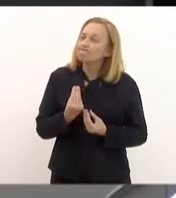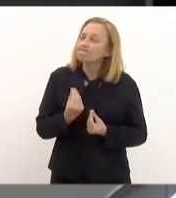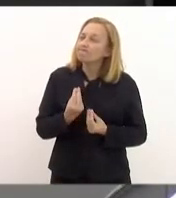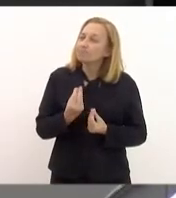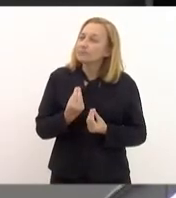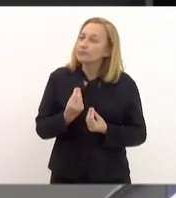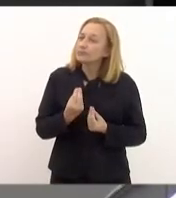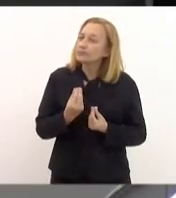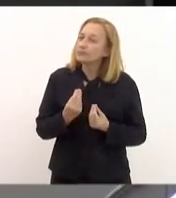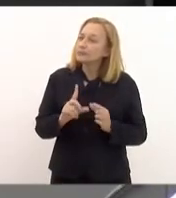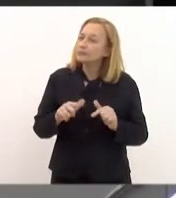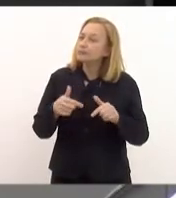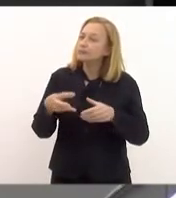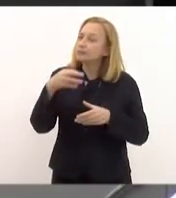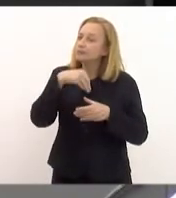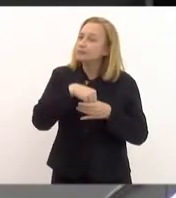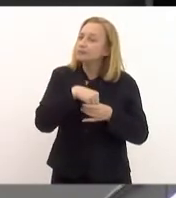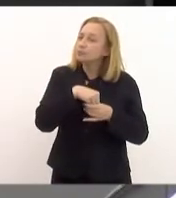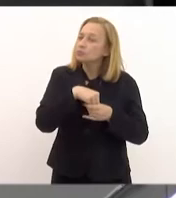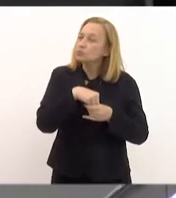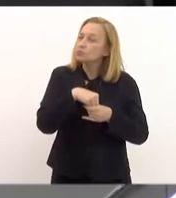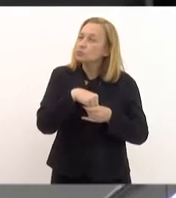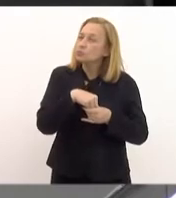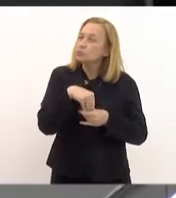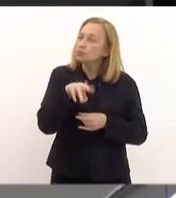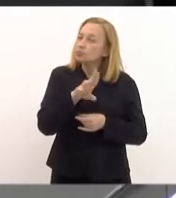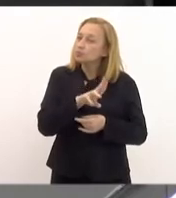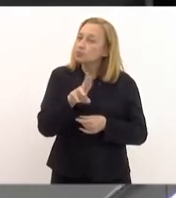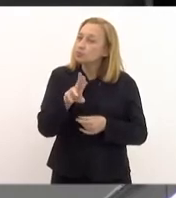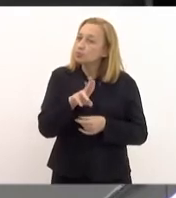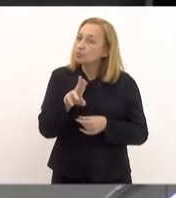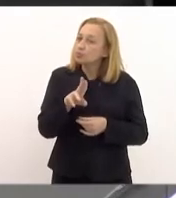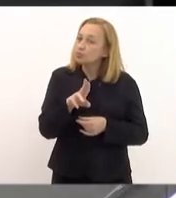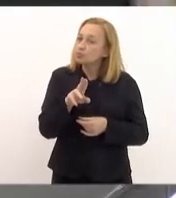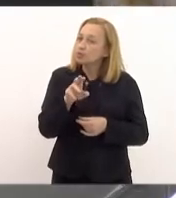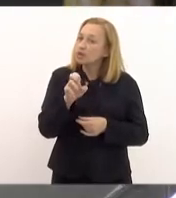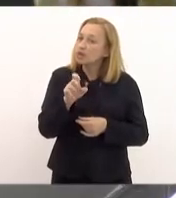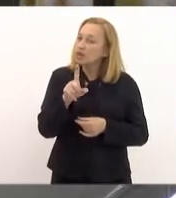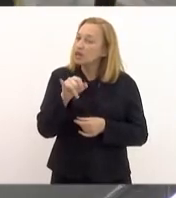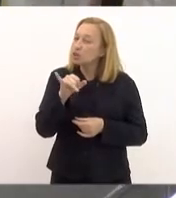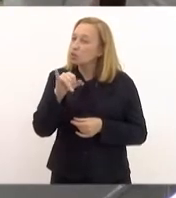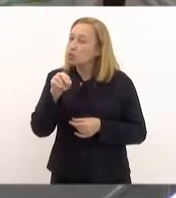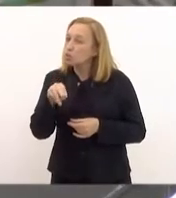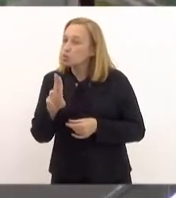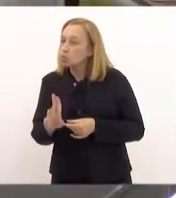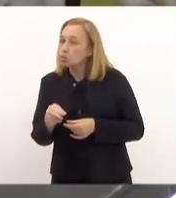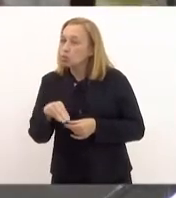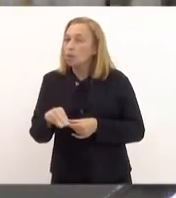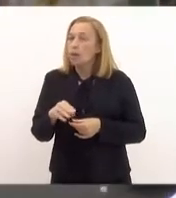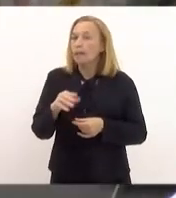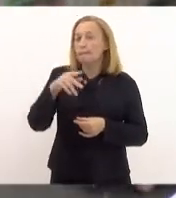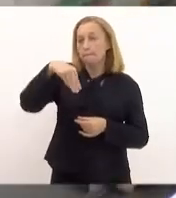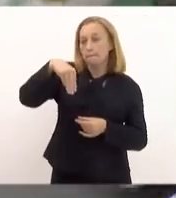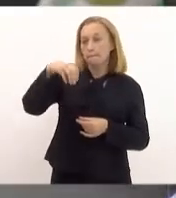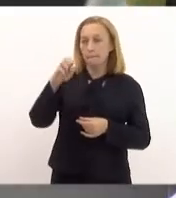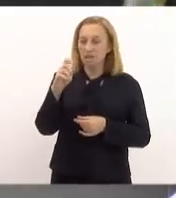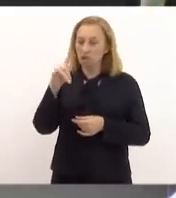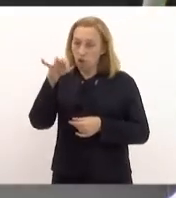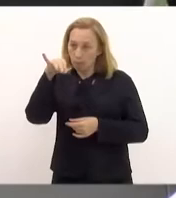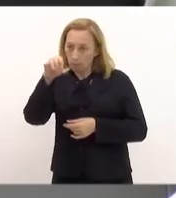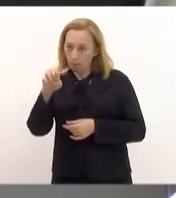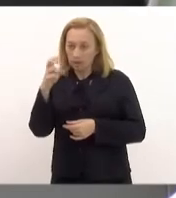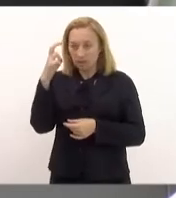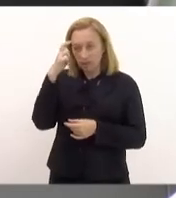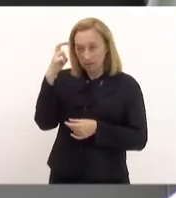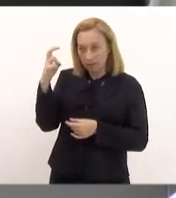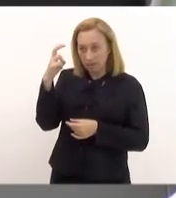ele tem uma ação dentro dele que é chamada de M1, que é a metrópole inteligente, que ele abrange